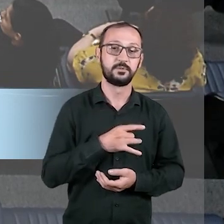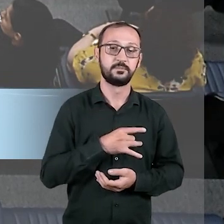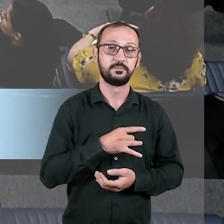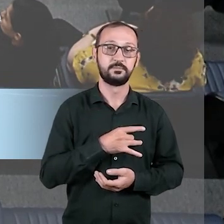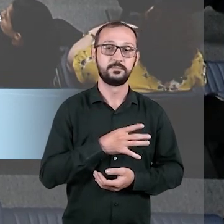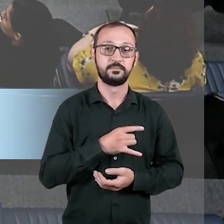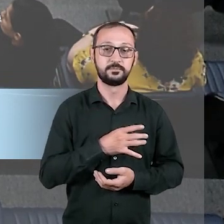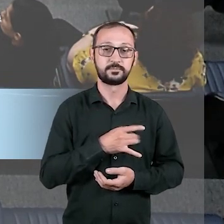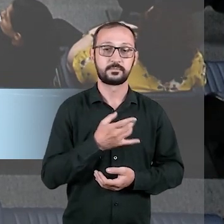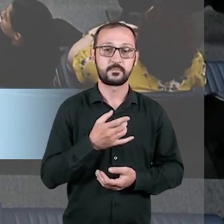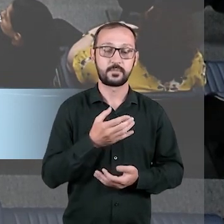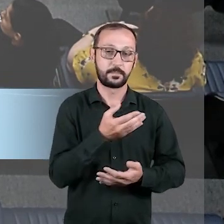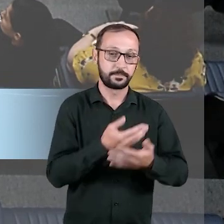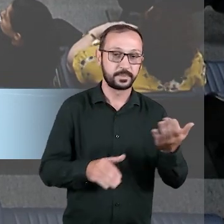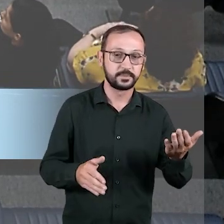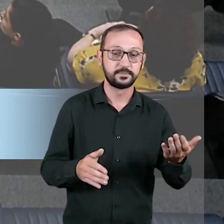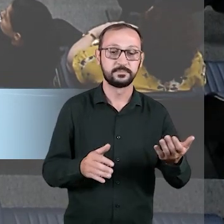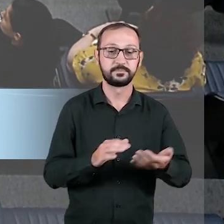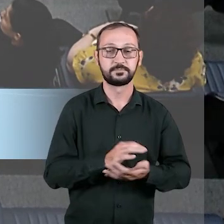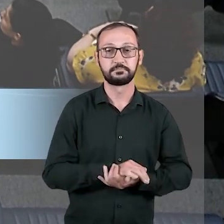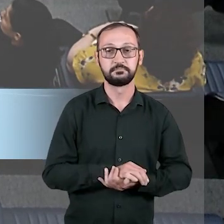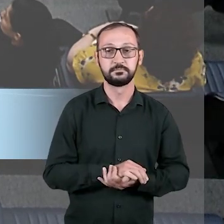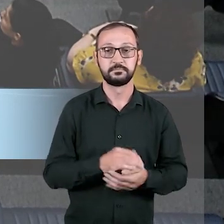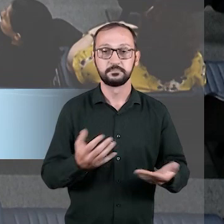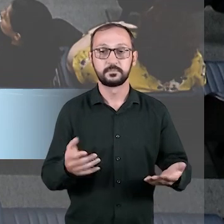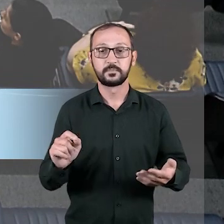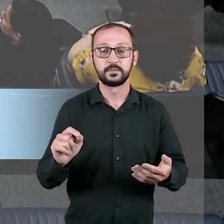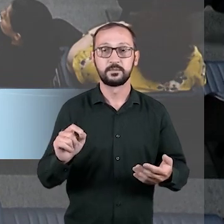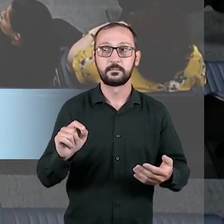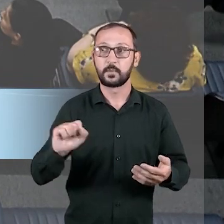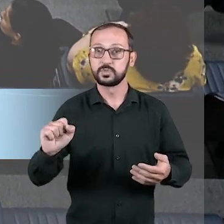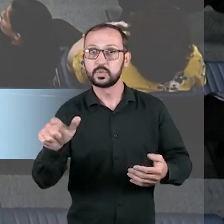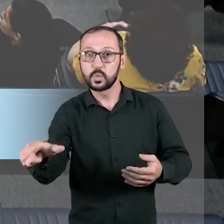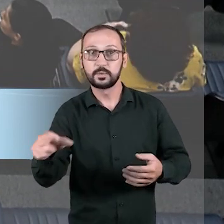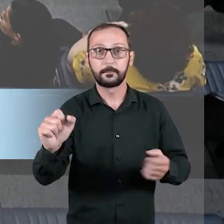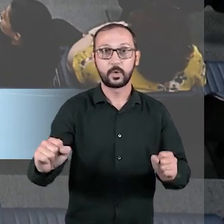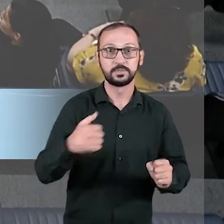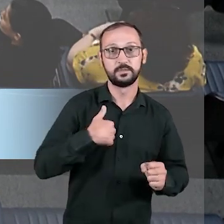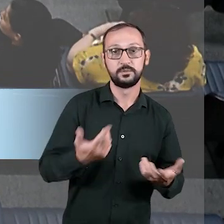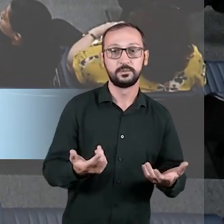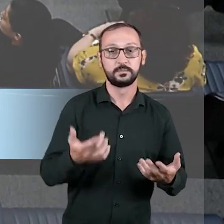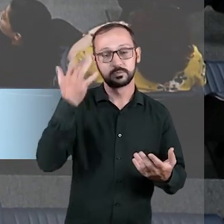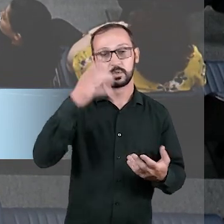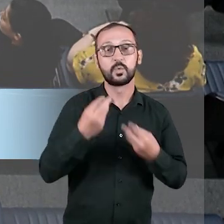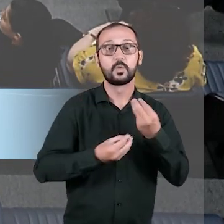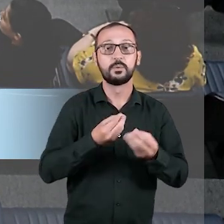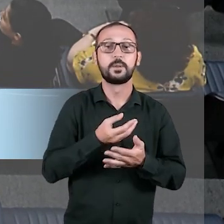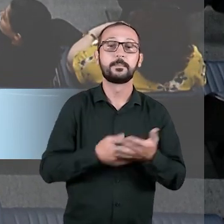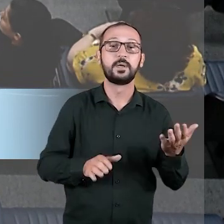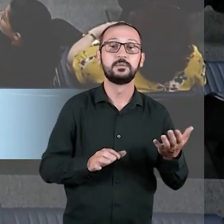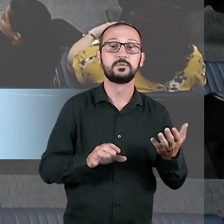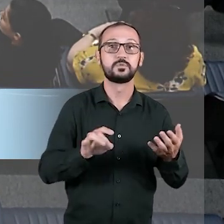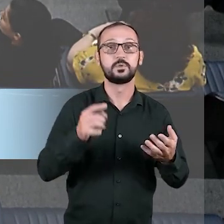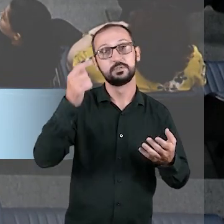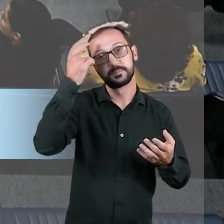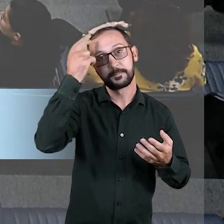medo dessa perca, sabe? Não sei quem será o próximo, de repente sou eu, né? Mas eu não sei como vou lidar com essa